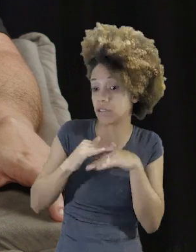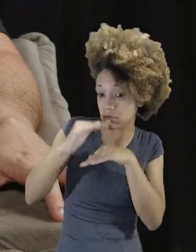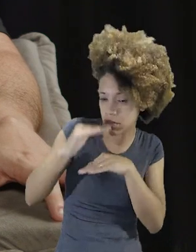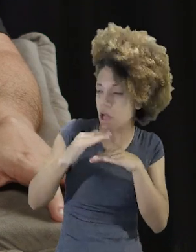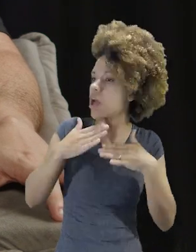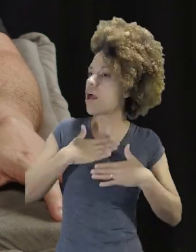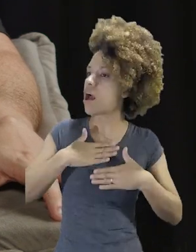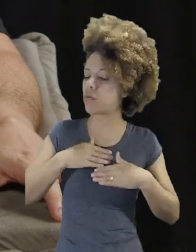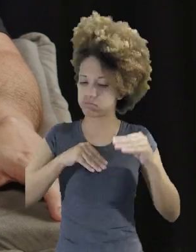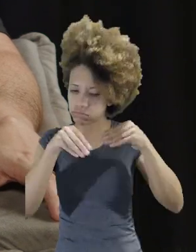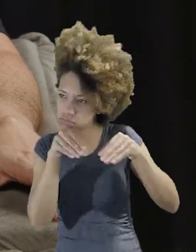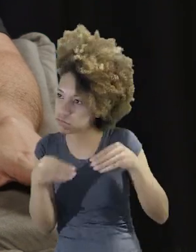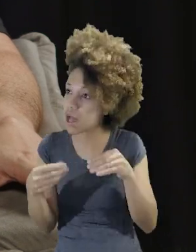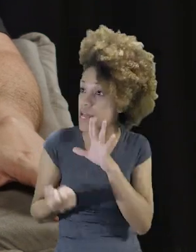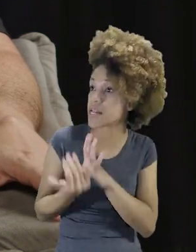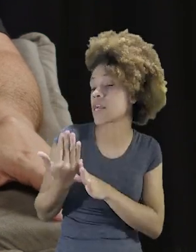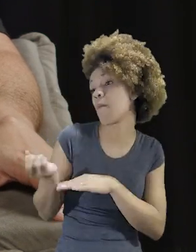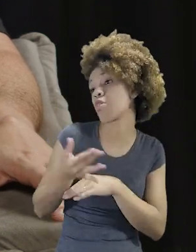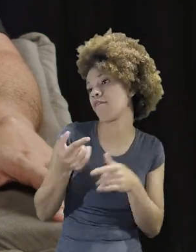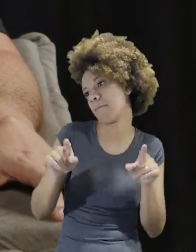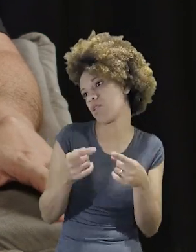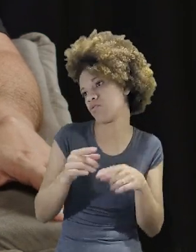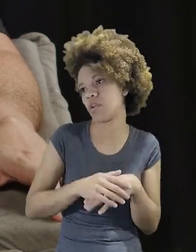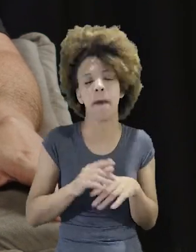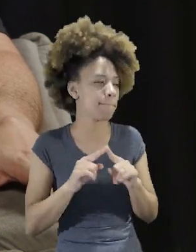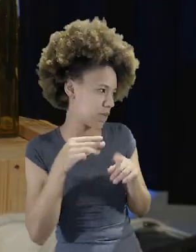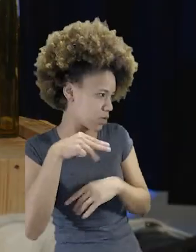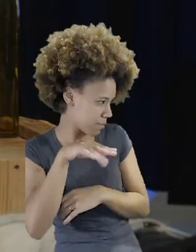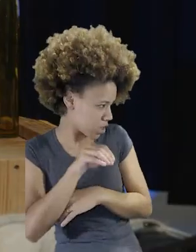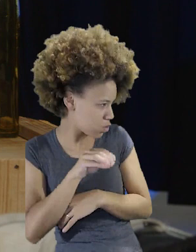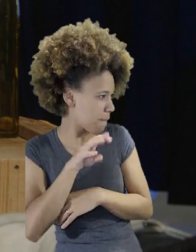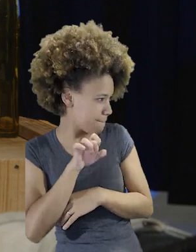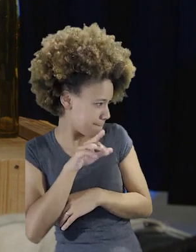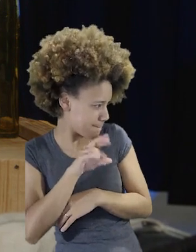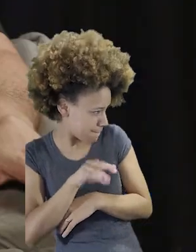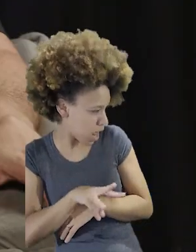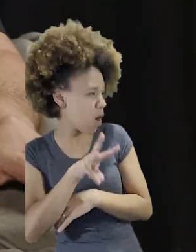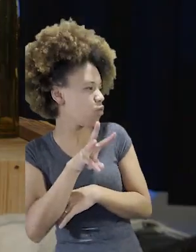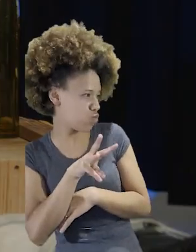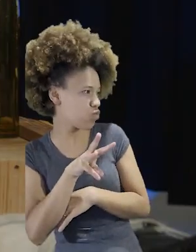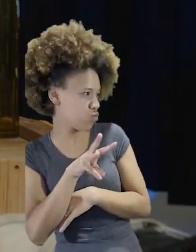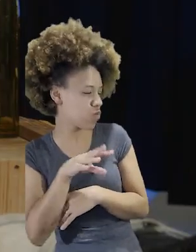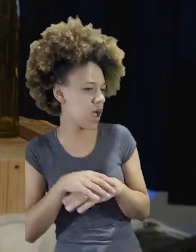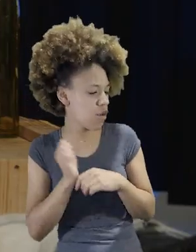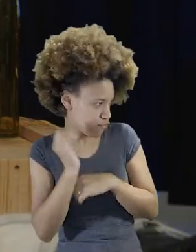aí você falou que o Mano Brown é humano Brown era um bom o cara fudido nessa parada o cara